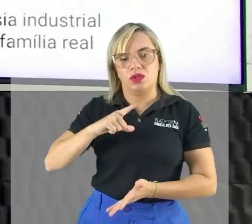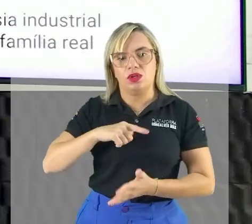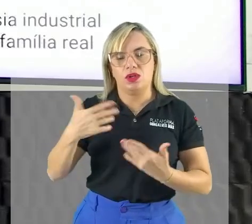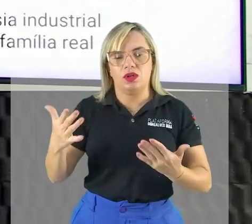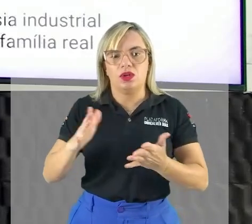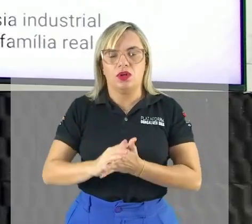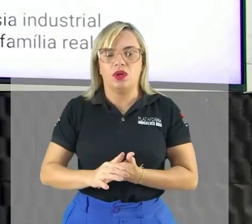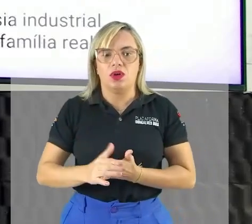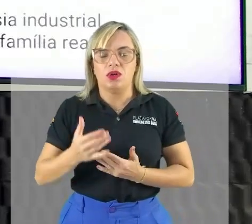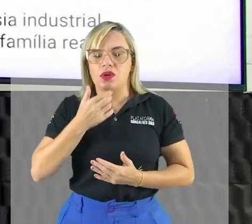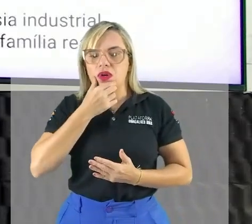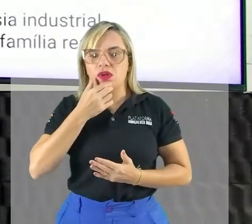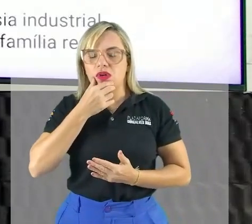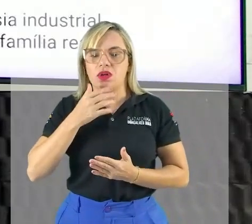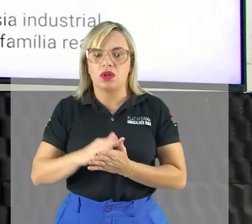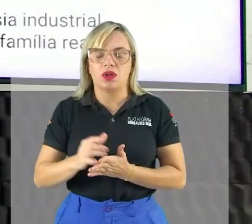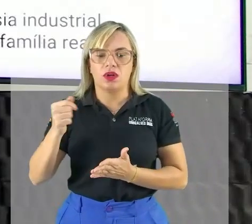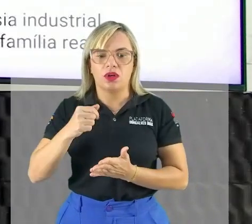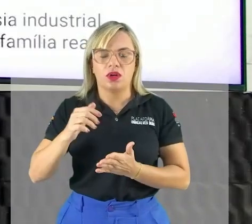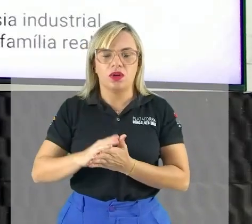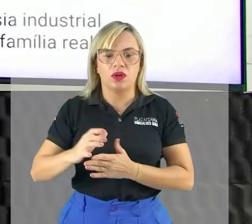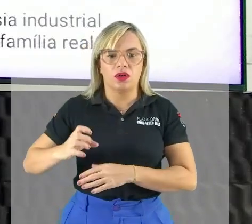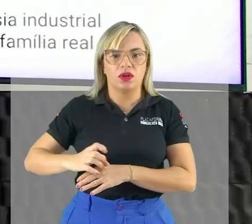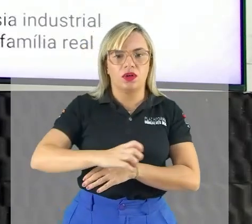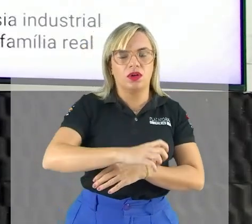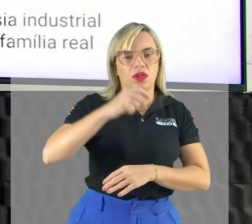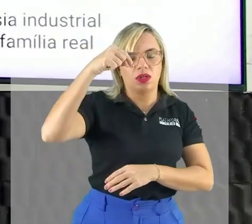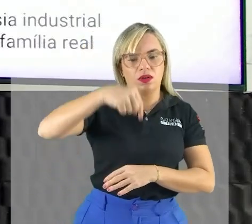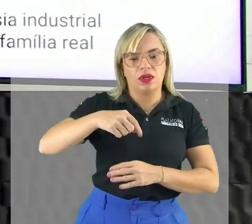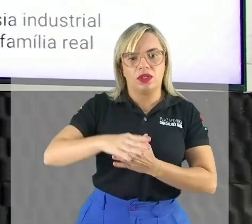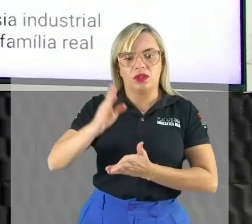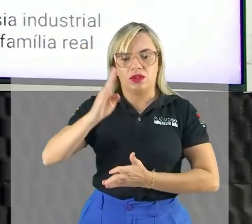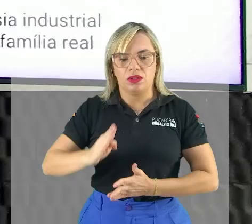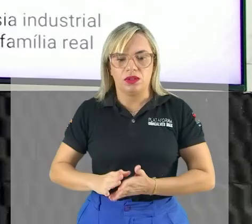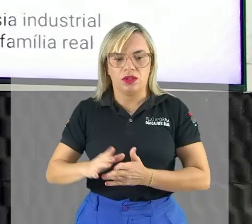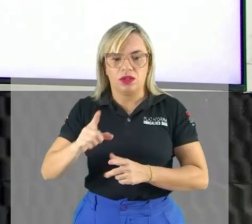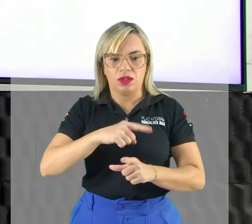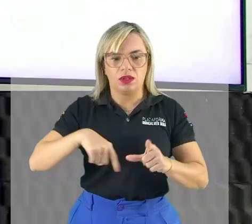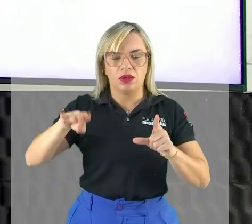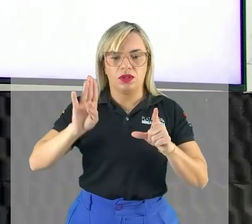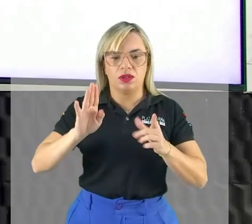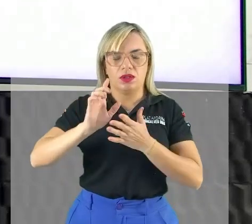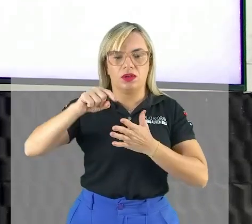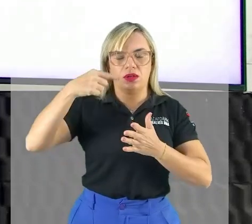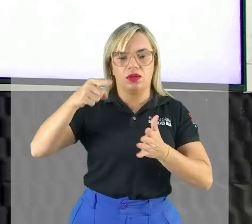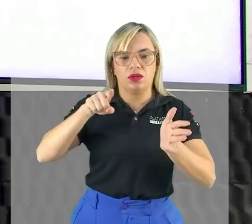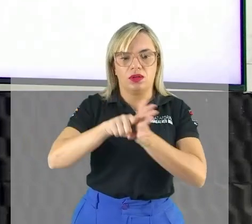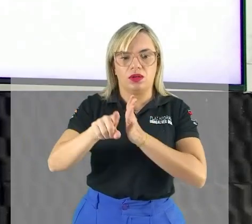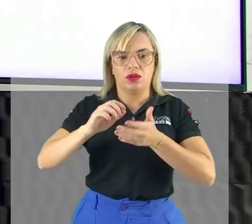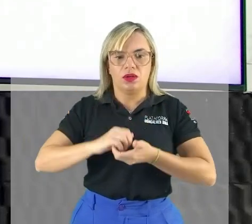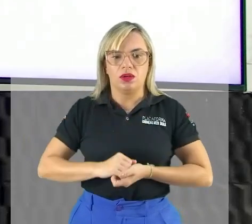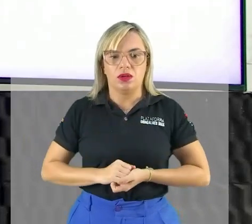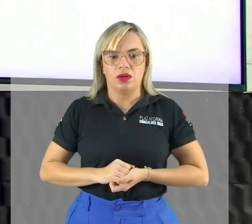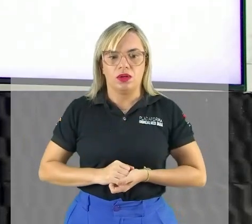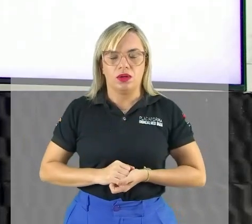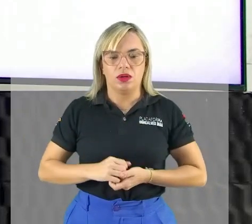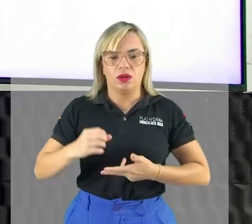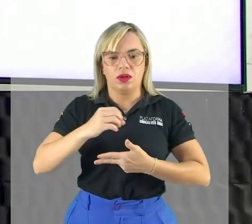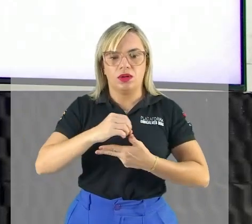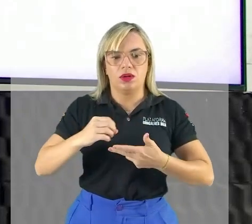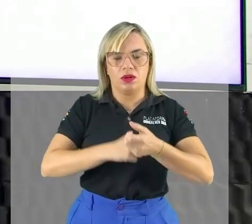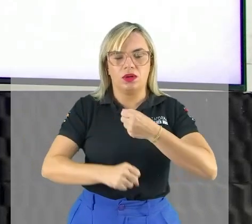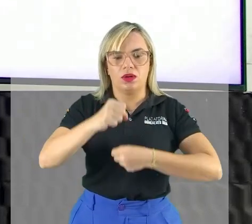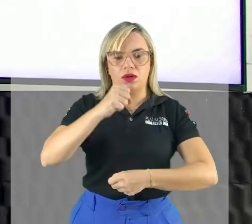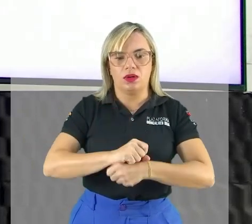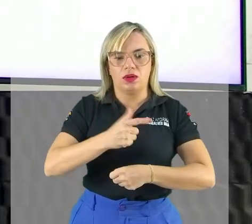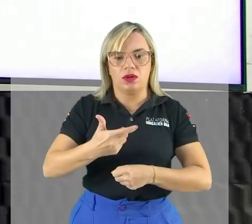produtos que aqui chegavam ok então a resposta certa letra b de bola Vamos pra próxima questão Enem